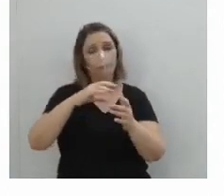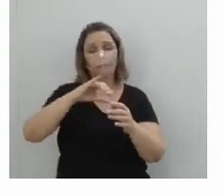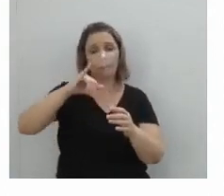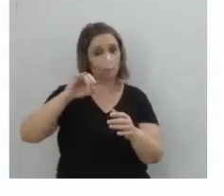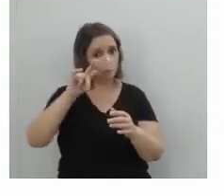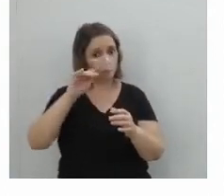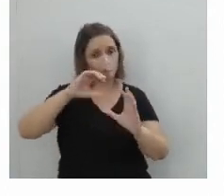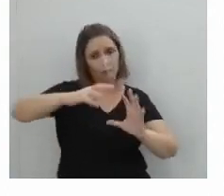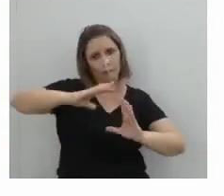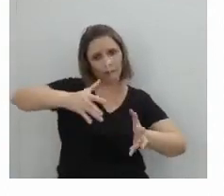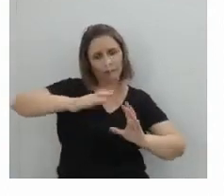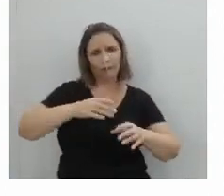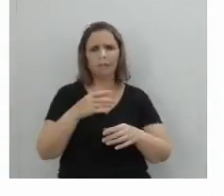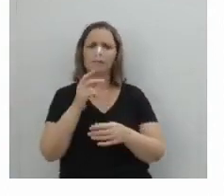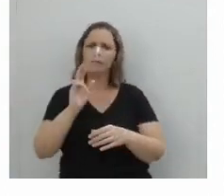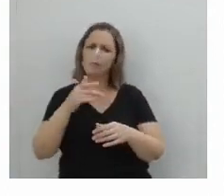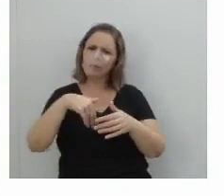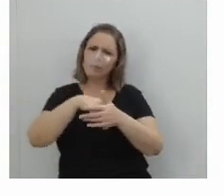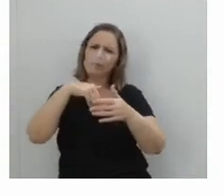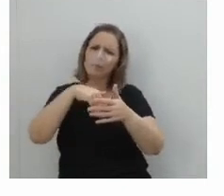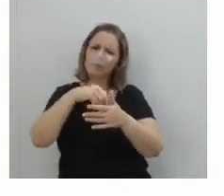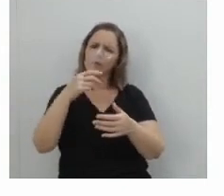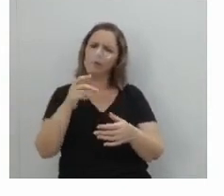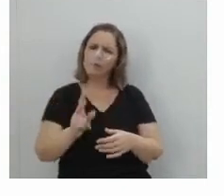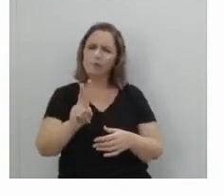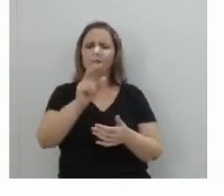ser realizados com maior frequência.